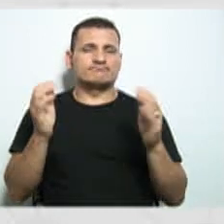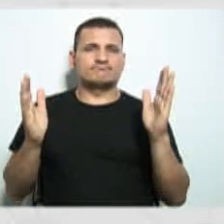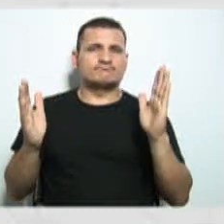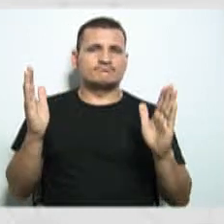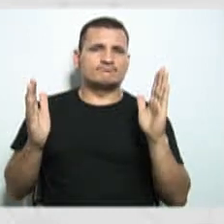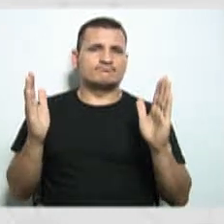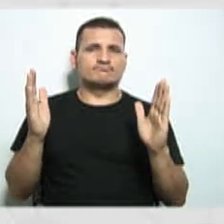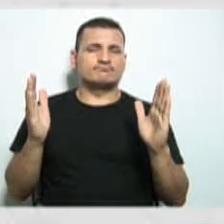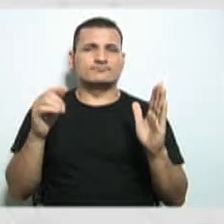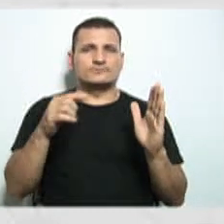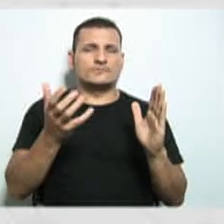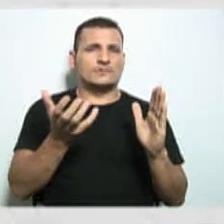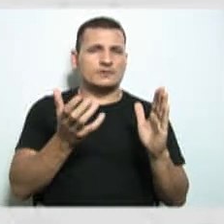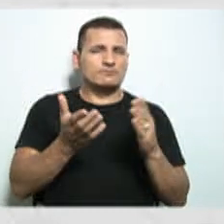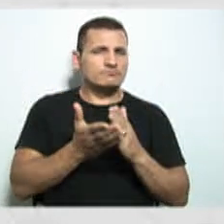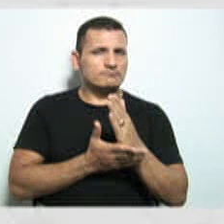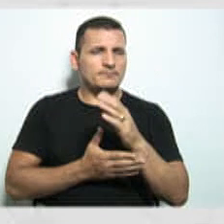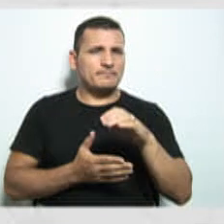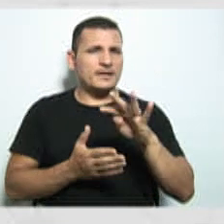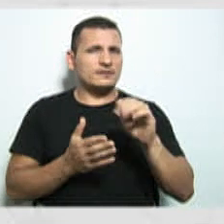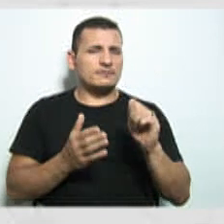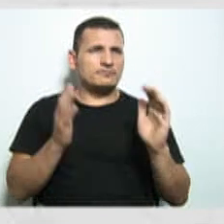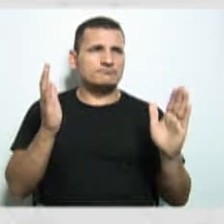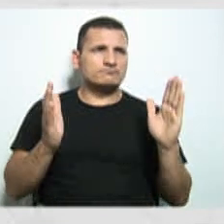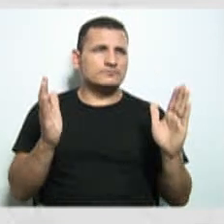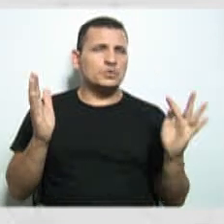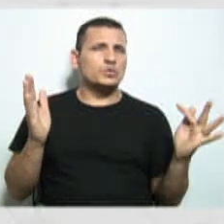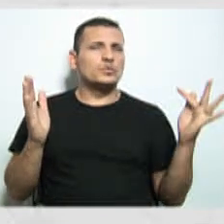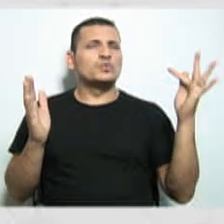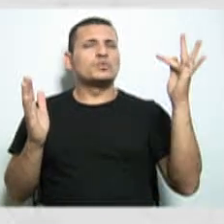sabe quando? Eu quero ser a maior. Quando? Ah, em